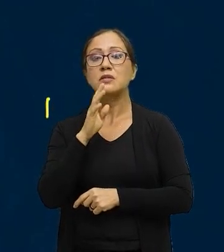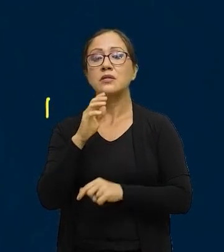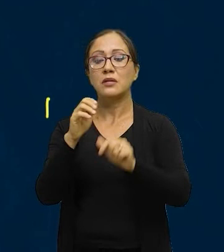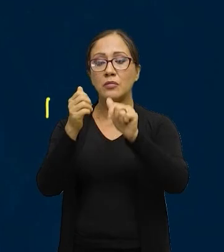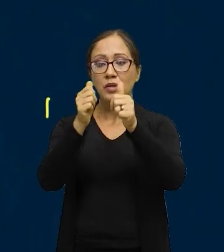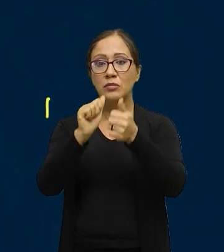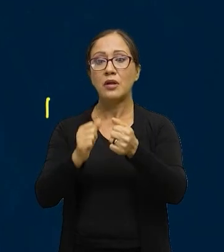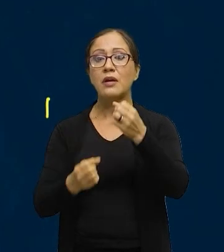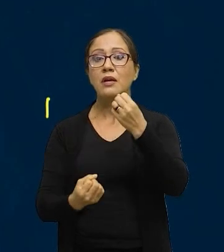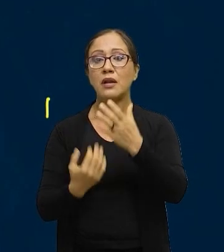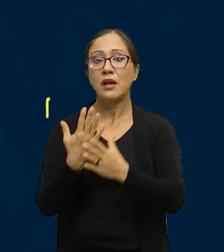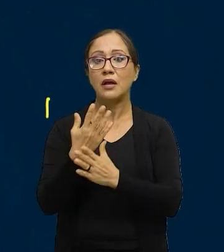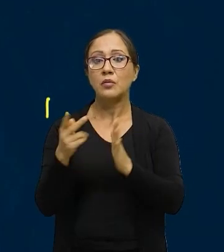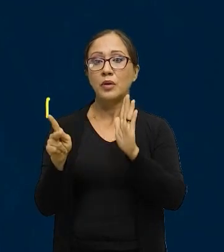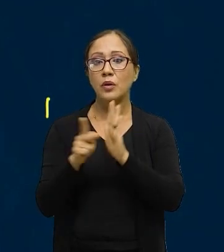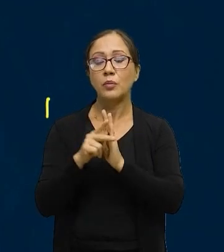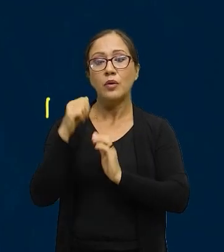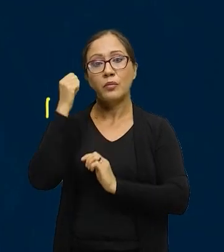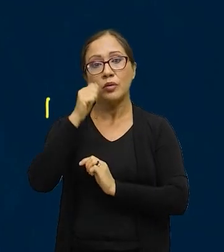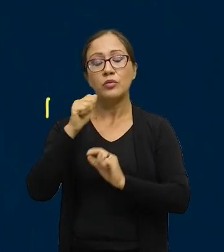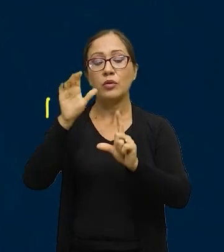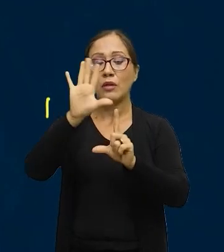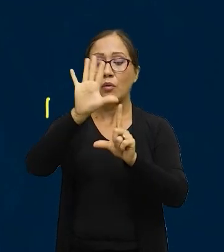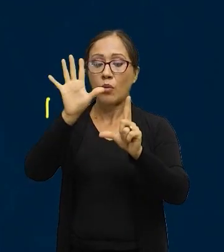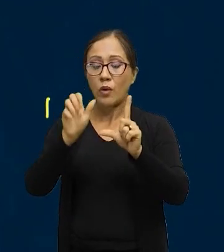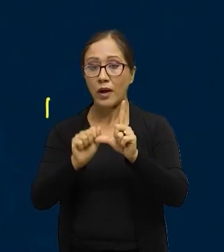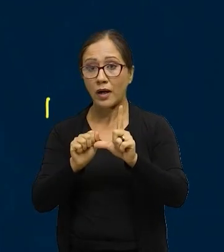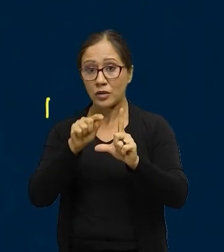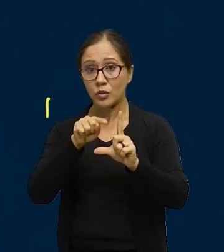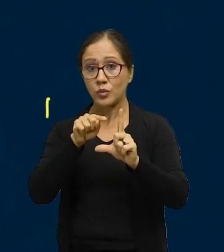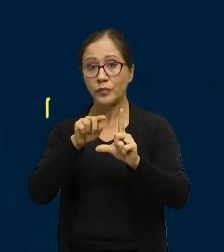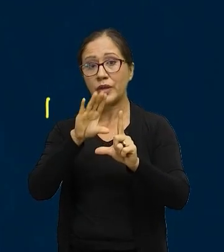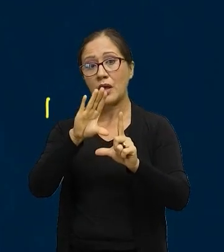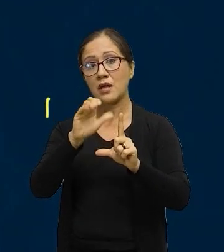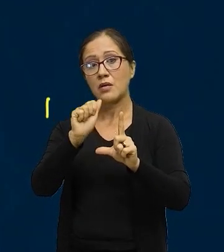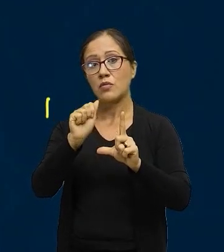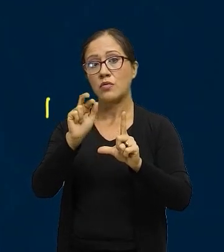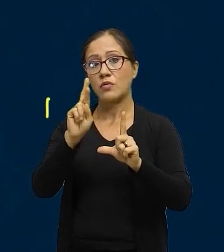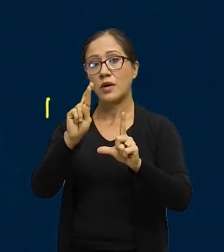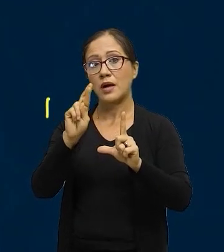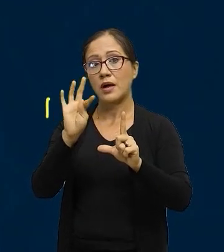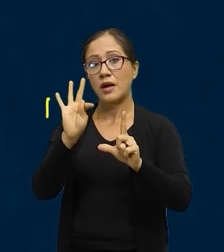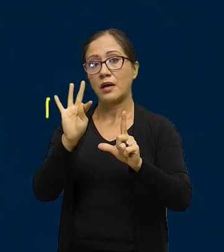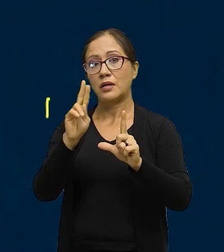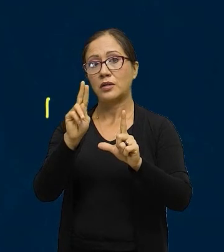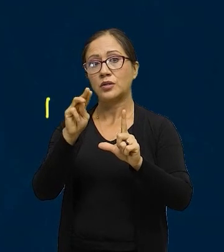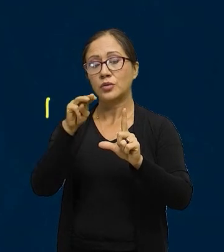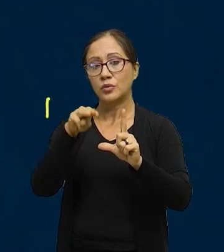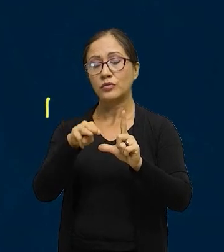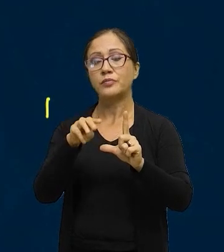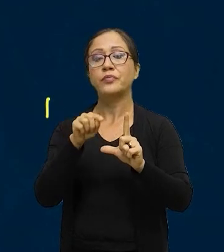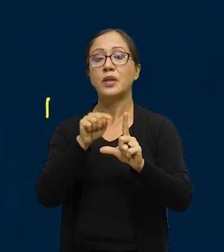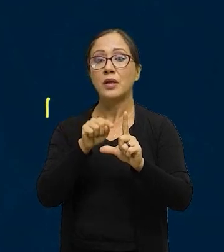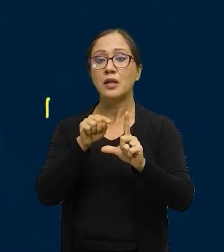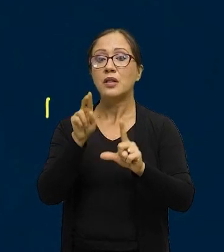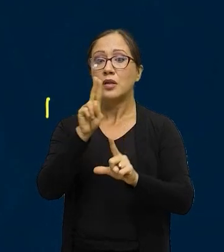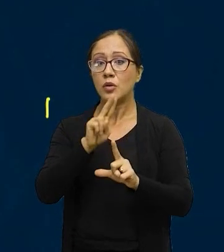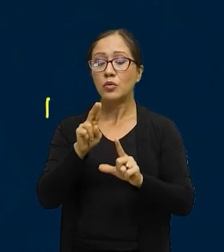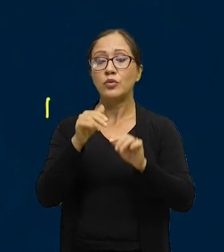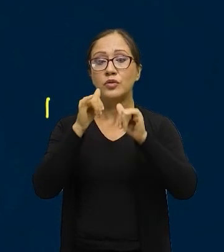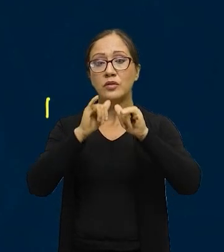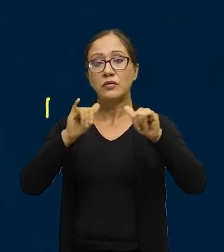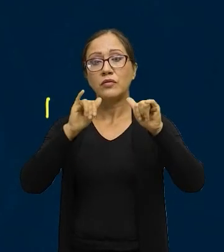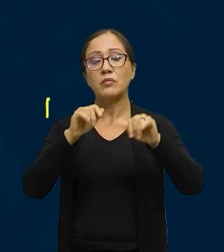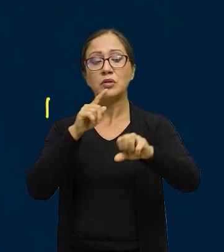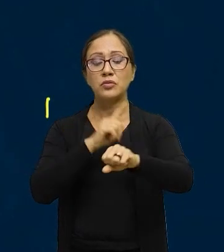por este autor. Então, o cartoon, ele pode também usar de algo do tempo, mas quando chegar lá para